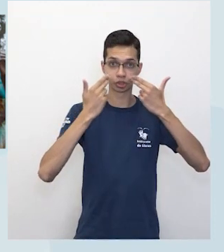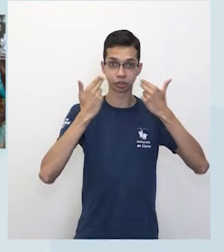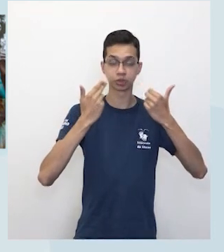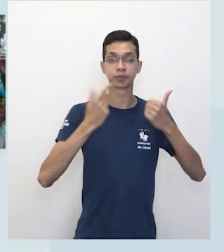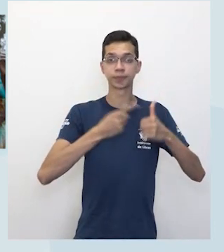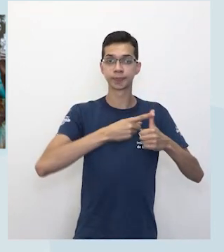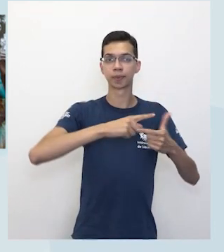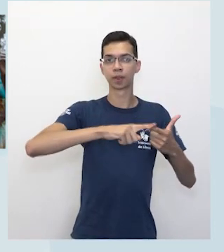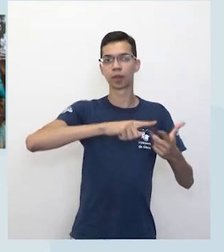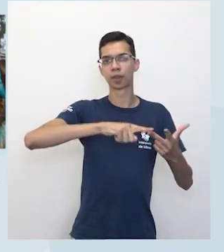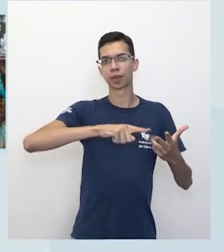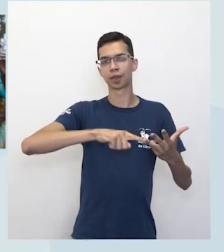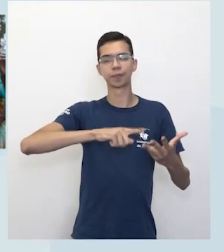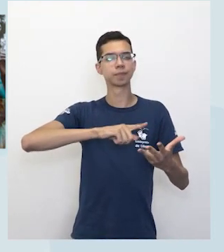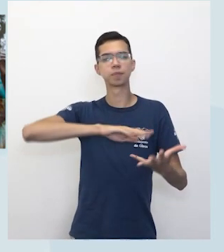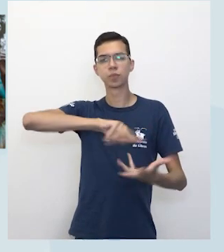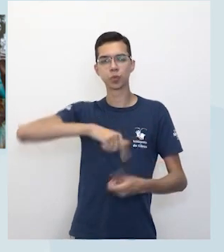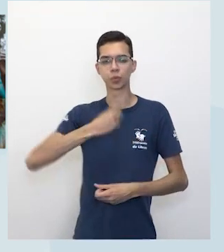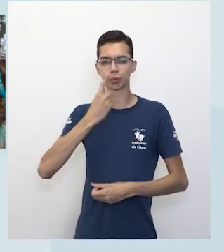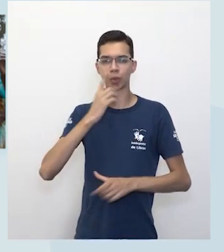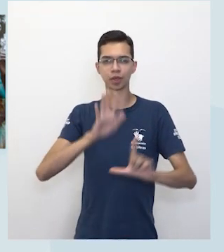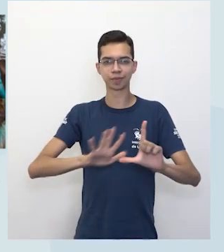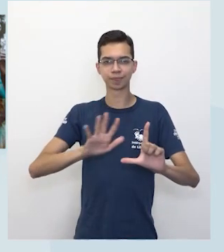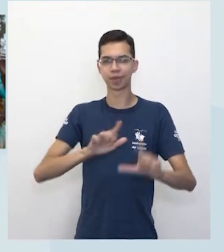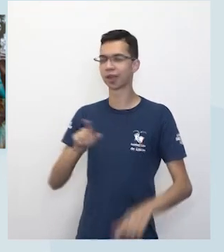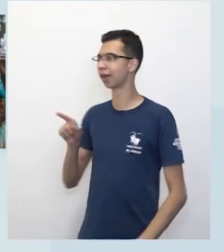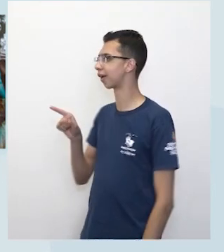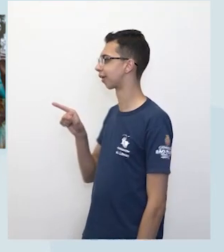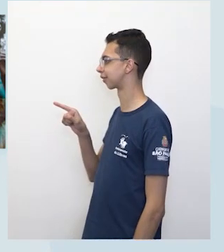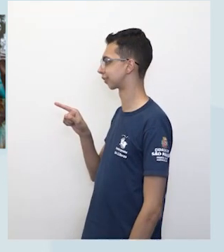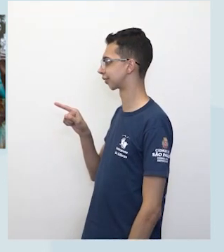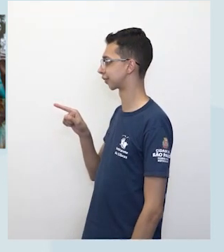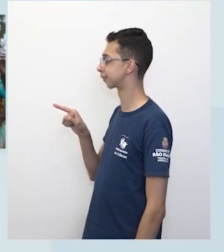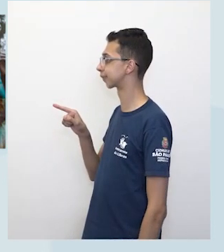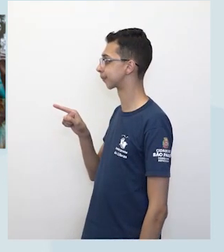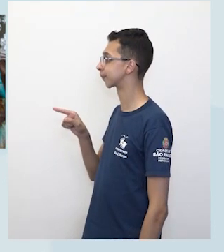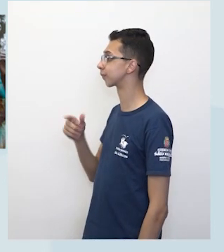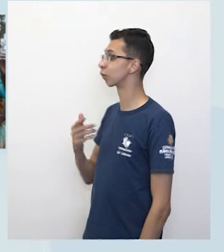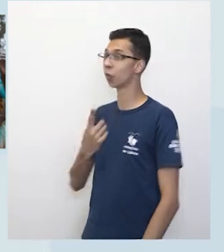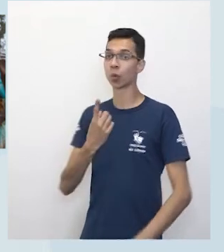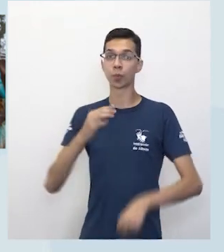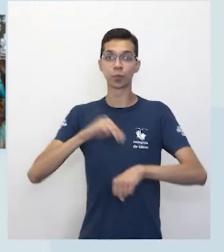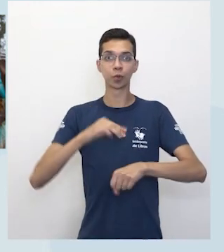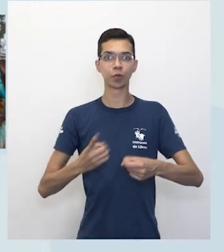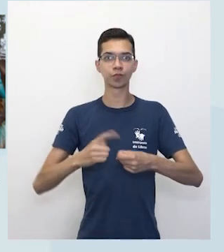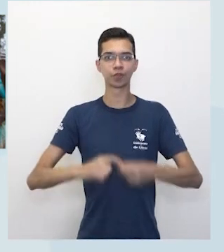povos do mundo? Aí você tem algumas imagens só para ter uma referência e 1 minuto a gente